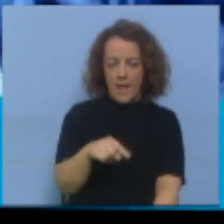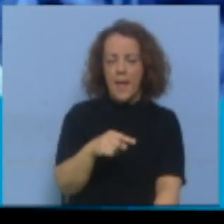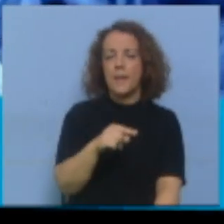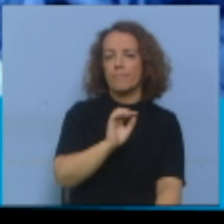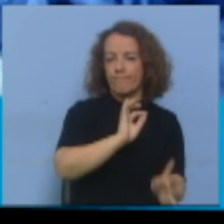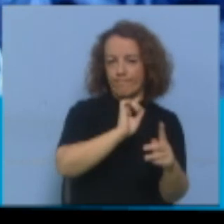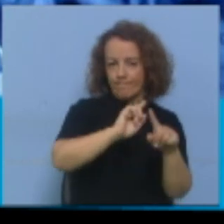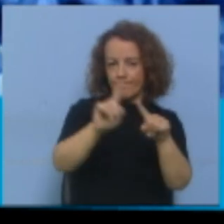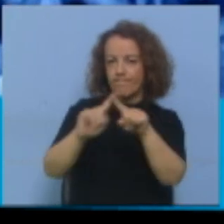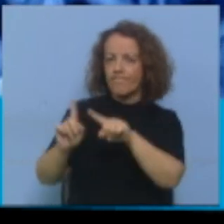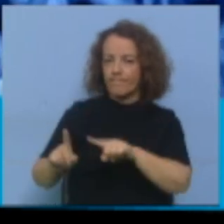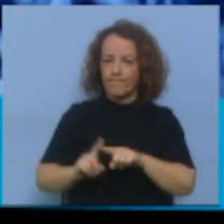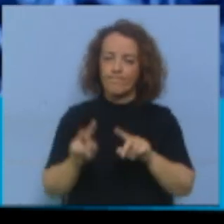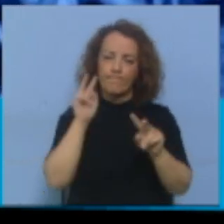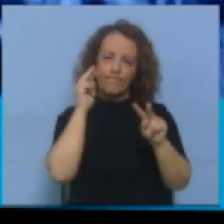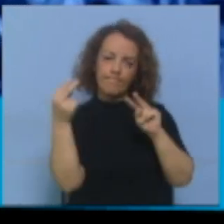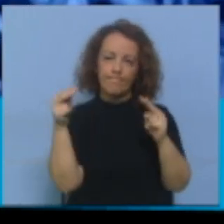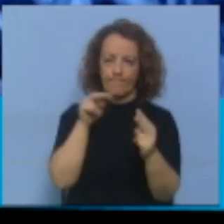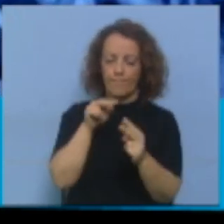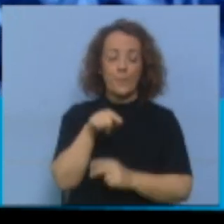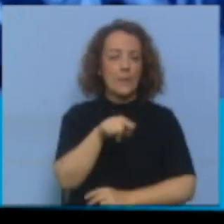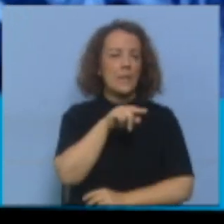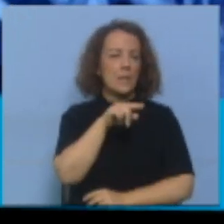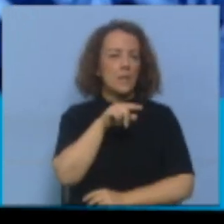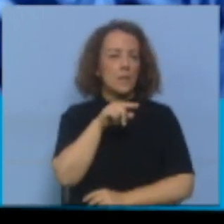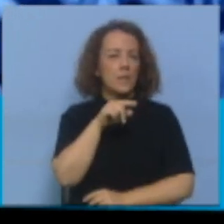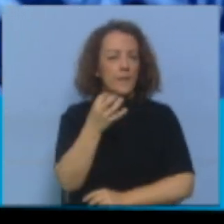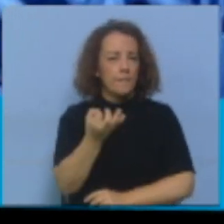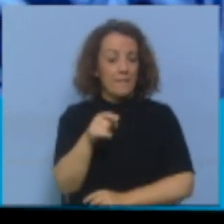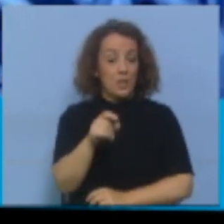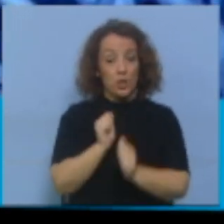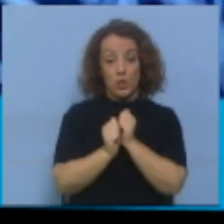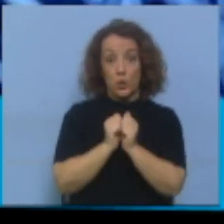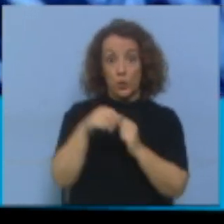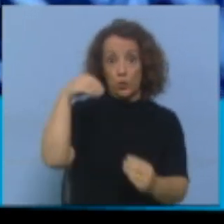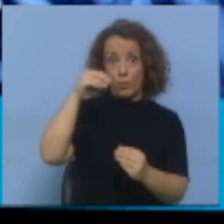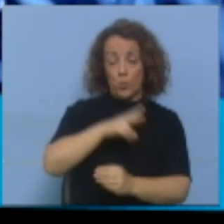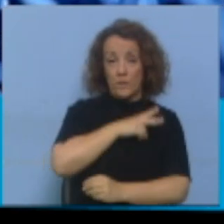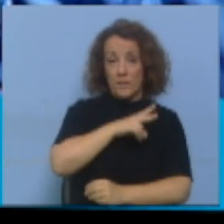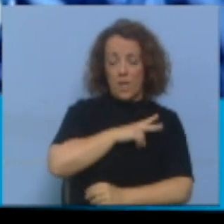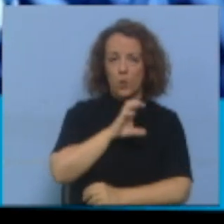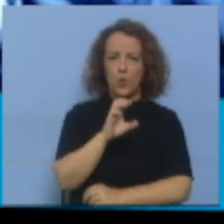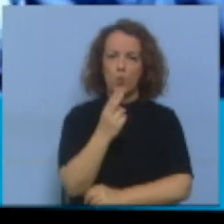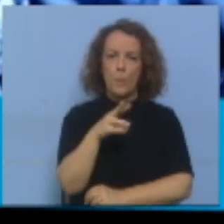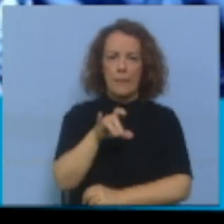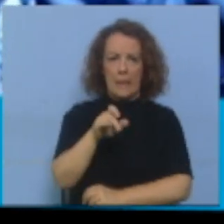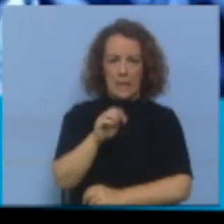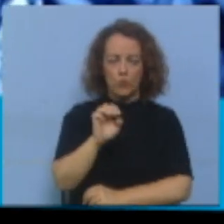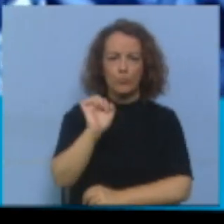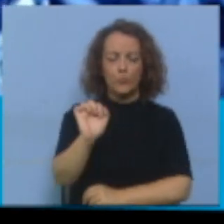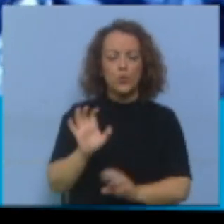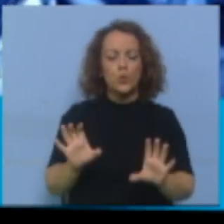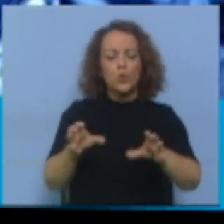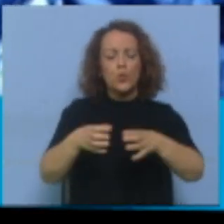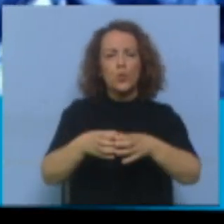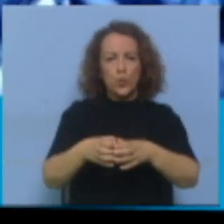conta. É curioso que este documento da Universidade de Comilhas, dos nossos irmãos jesuítas em Madrid,